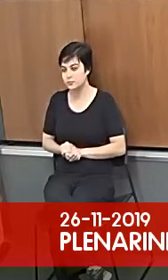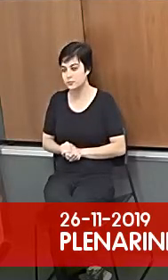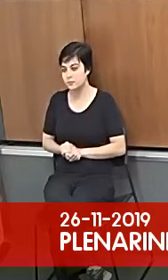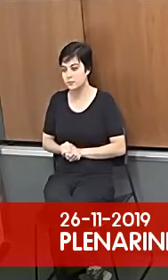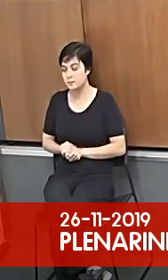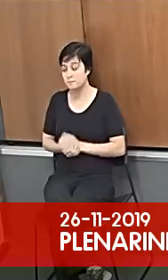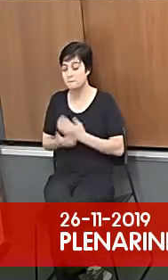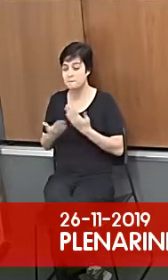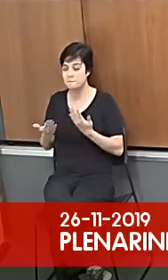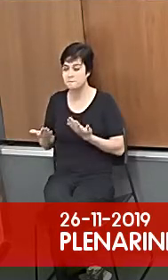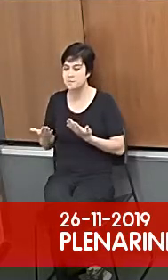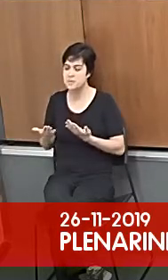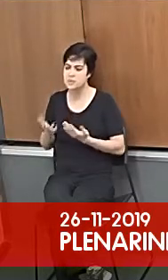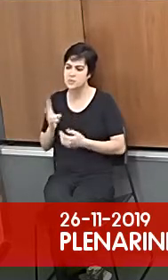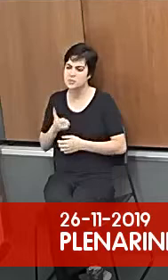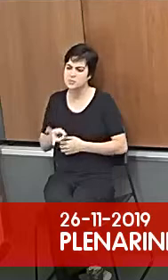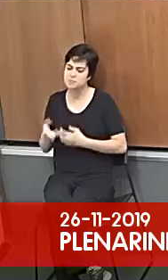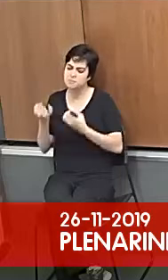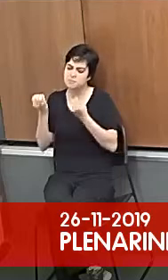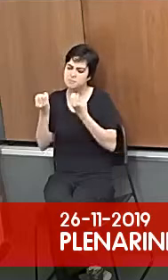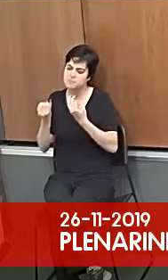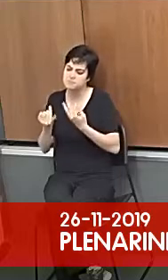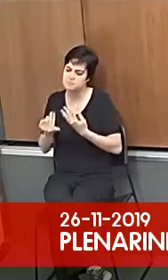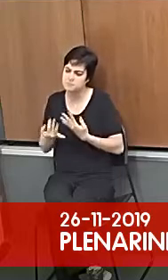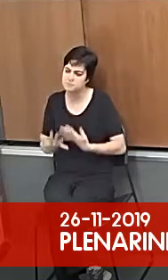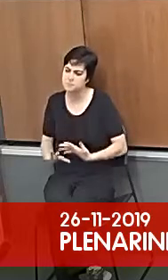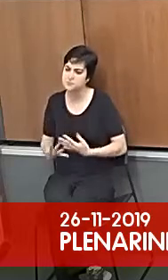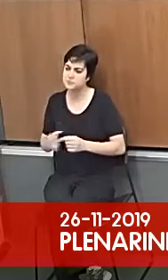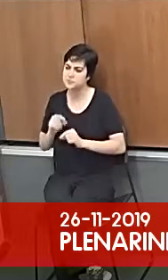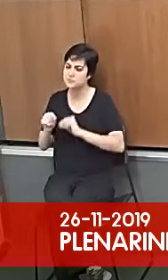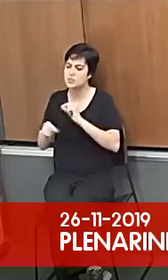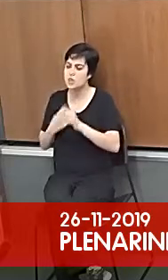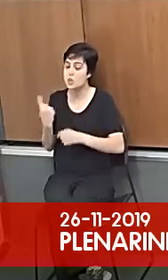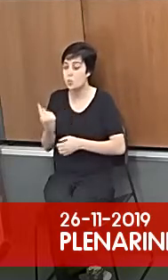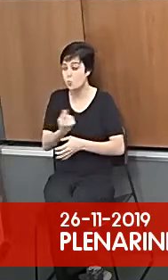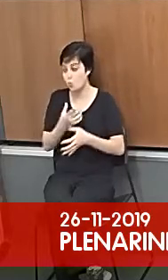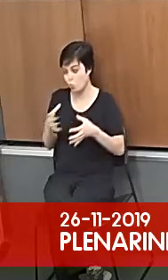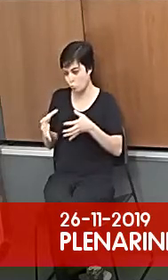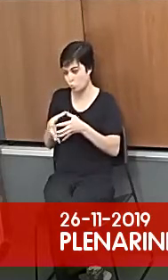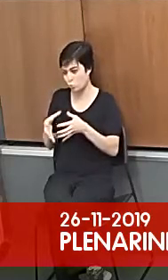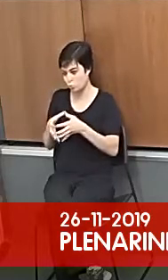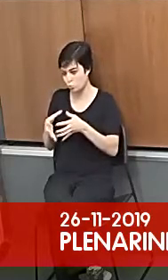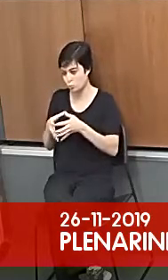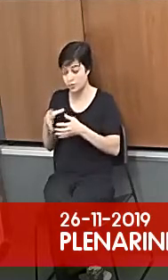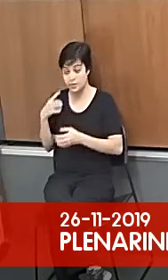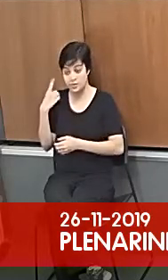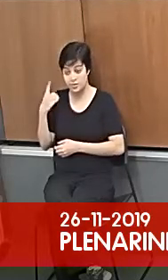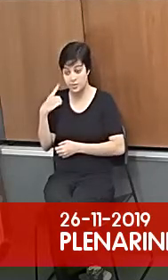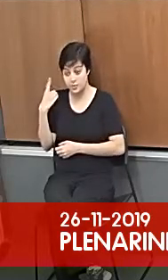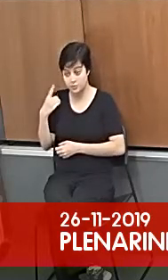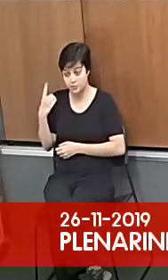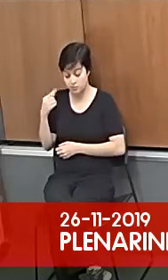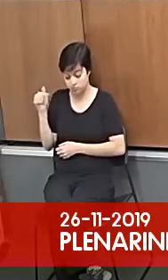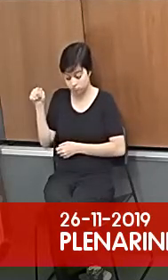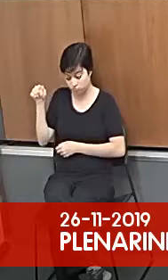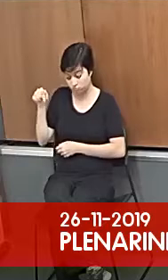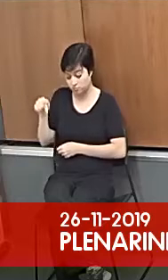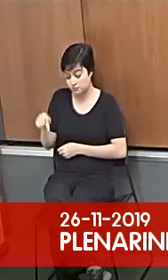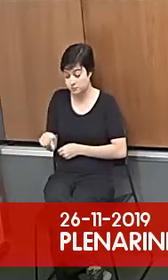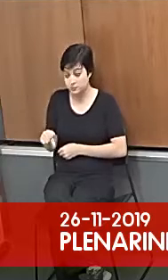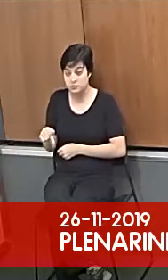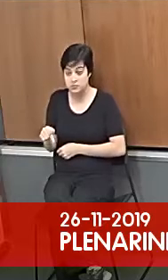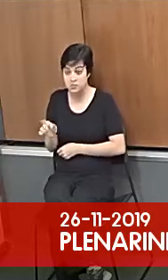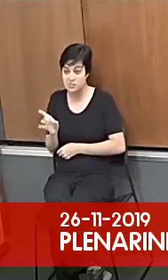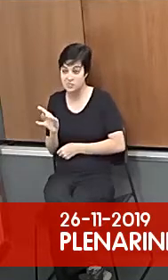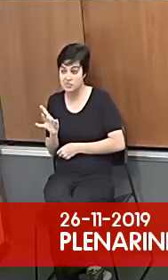nas nossas audiências que nós somos uma comissão de deputados que não estão aqui